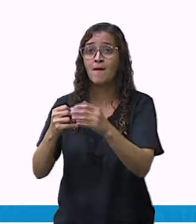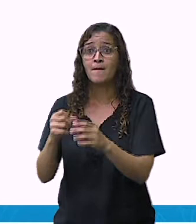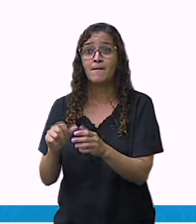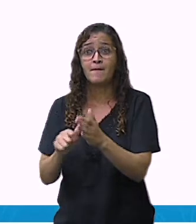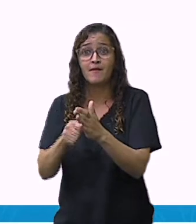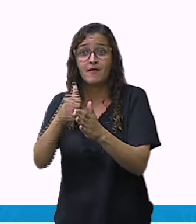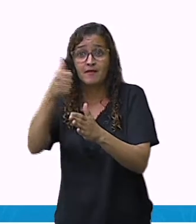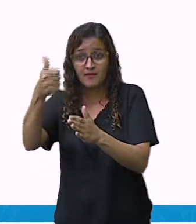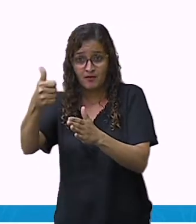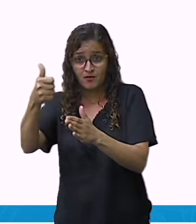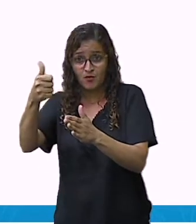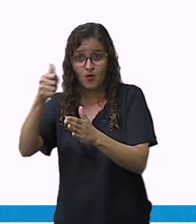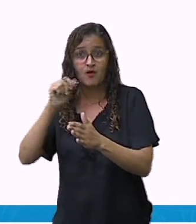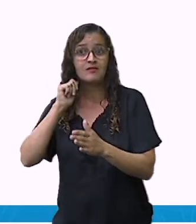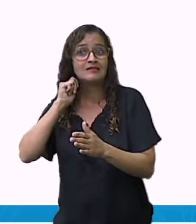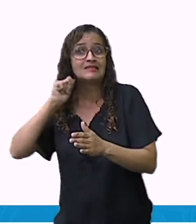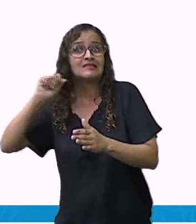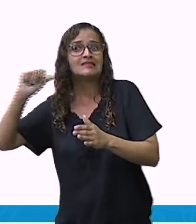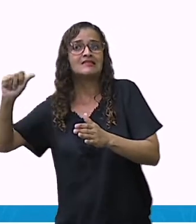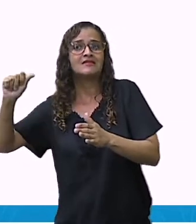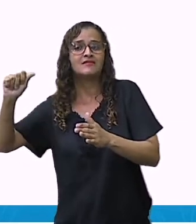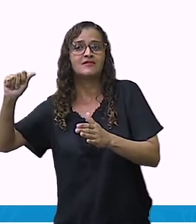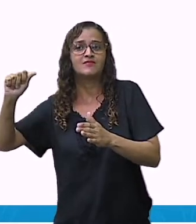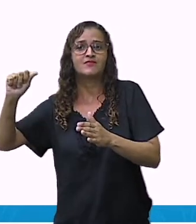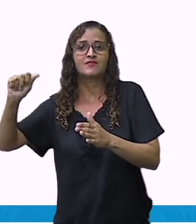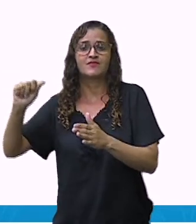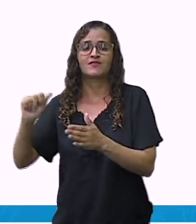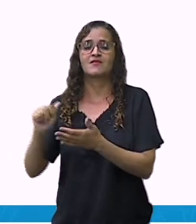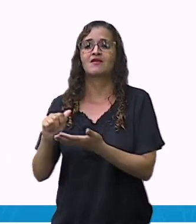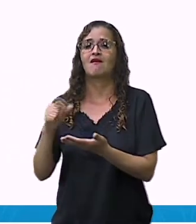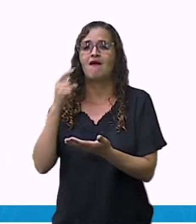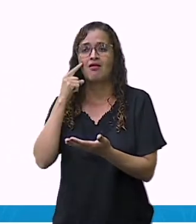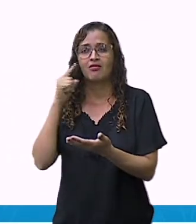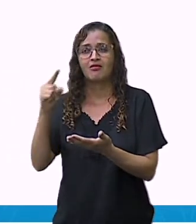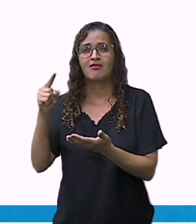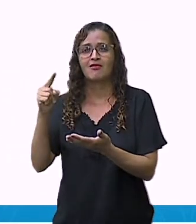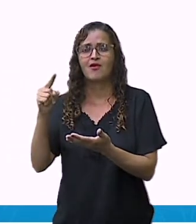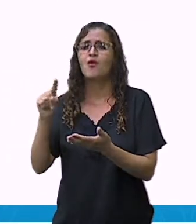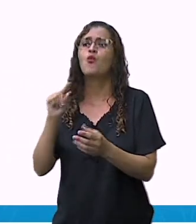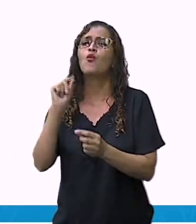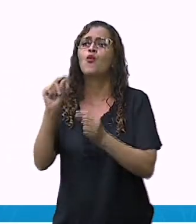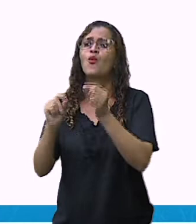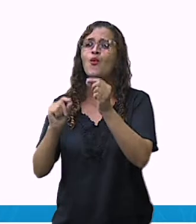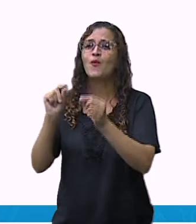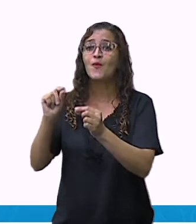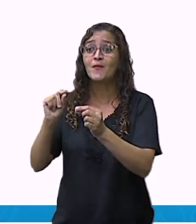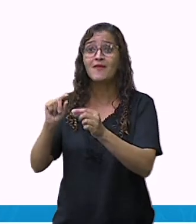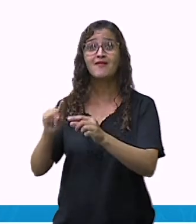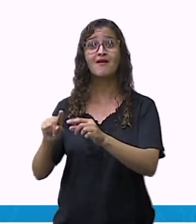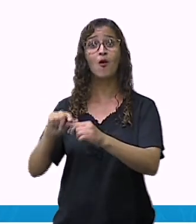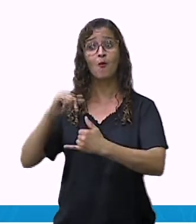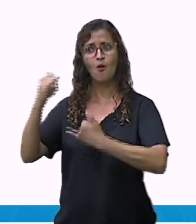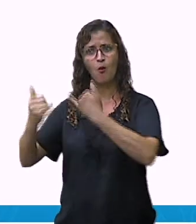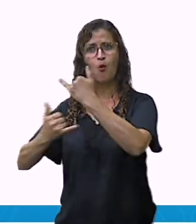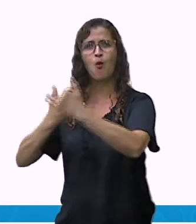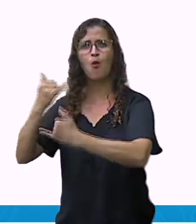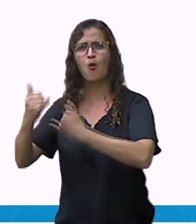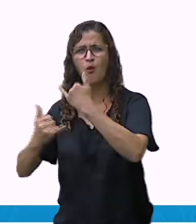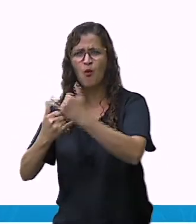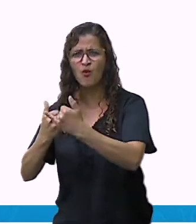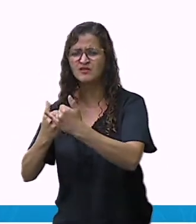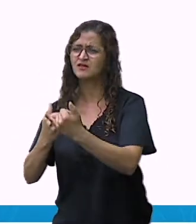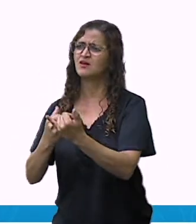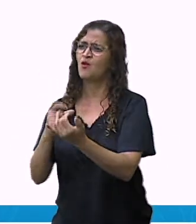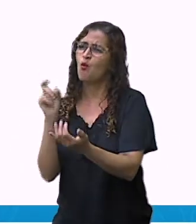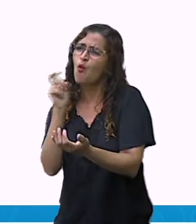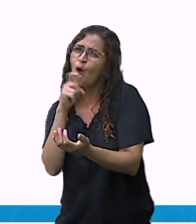nós estamos falando aí? Pregar peças no sentido de fazer brincadeiras,